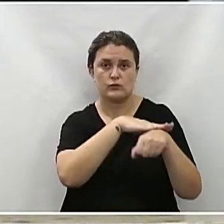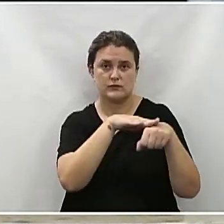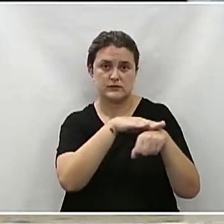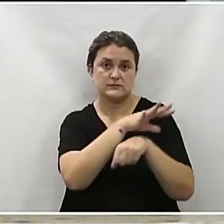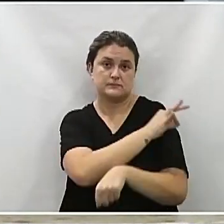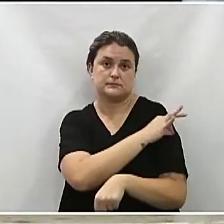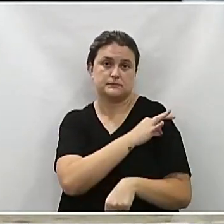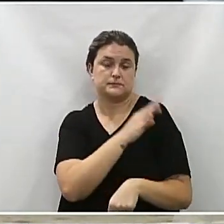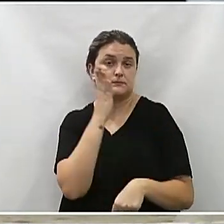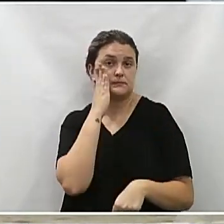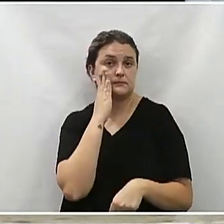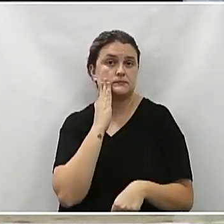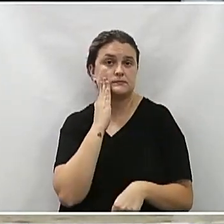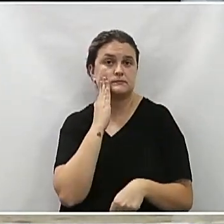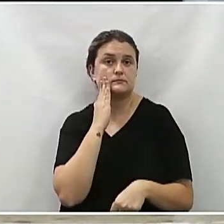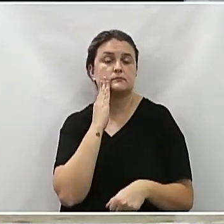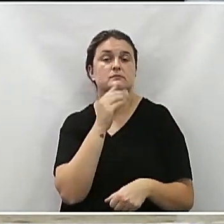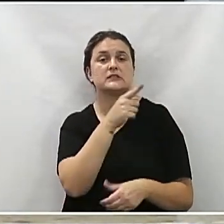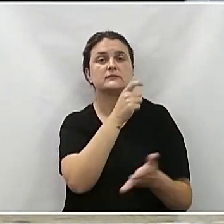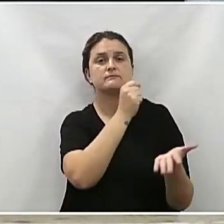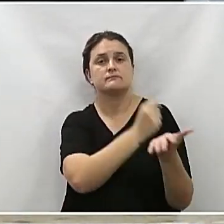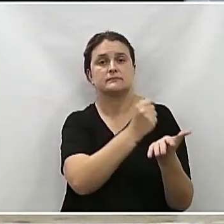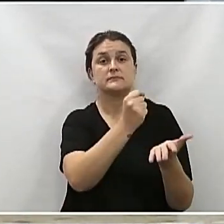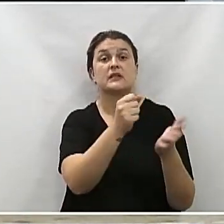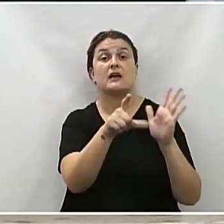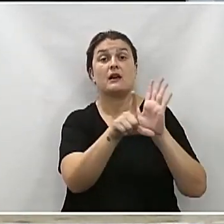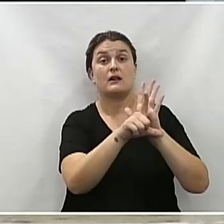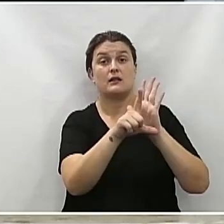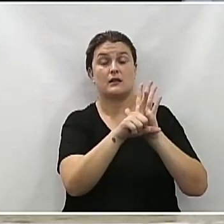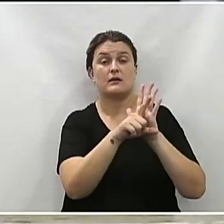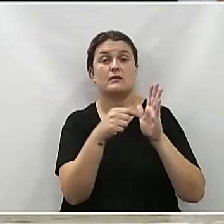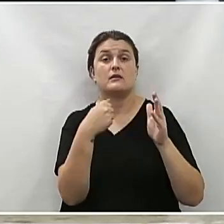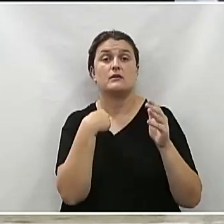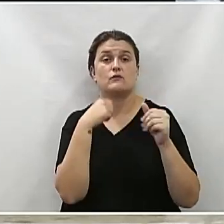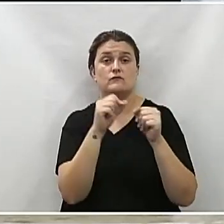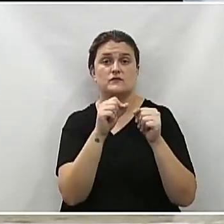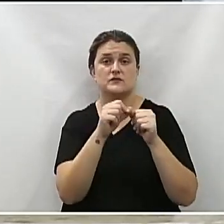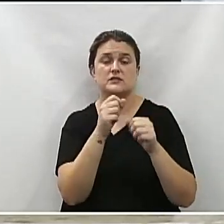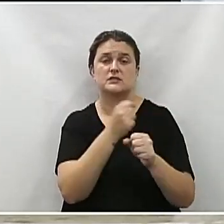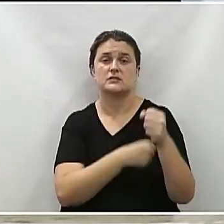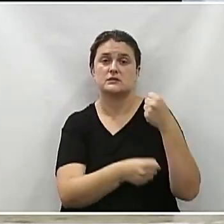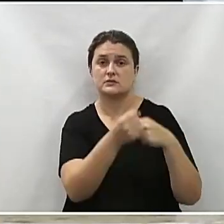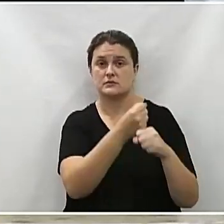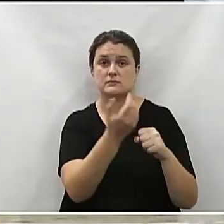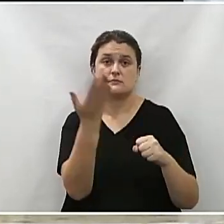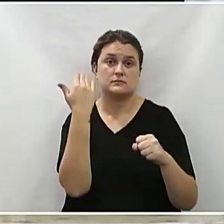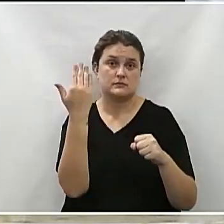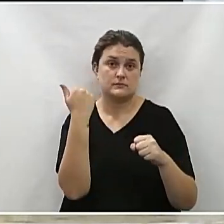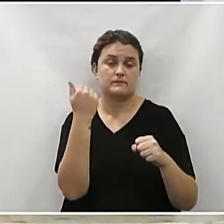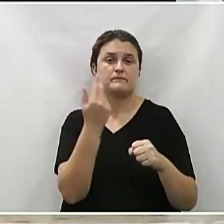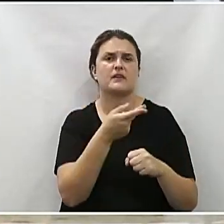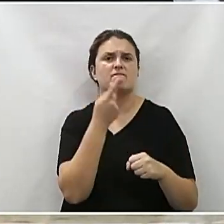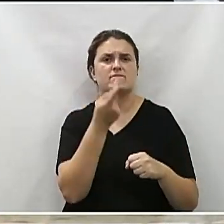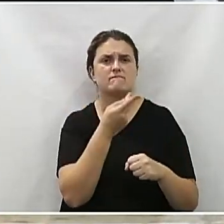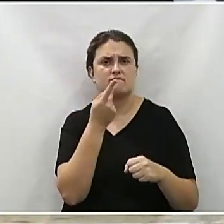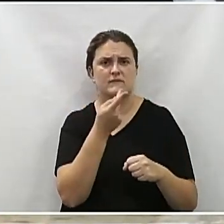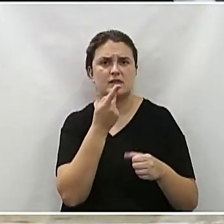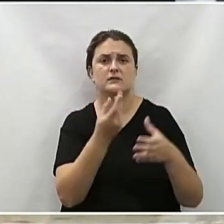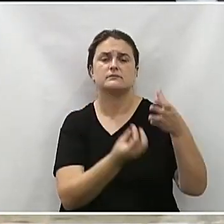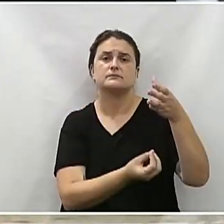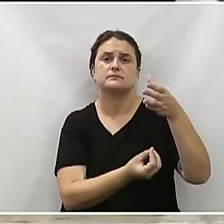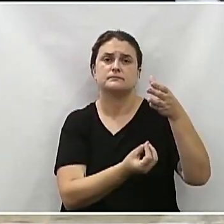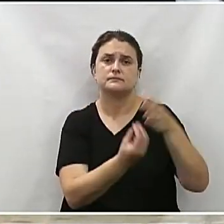prefeito Bachir o qual foi sancionado a lei que eu entrei no ano passado nesta casa que dispõe sobre a